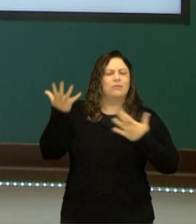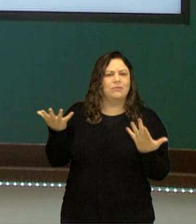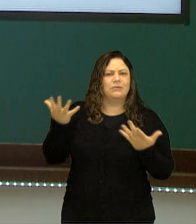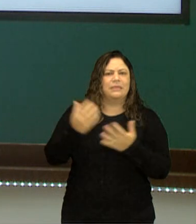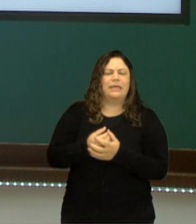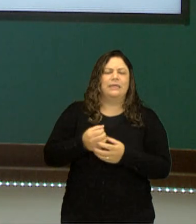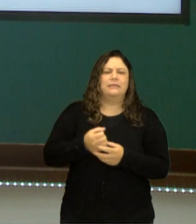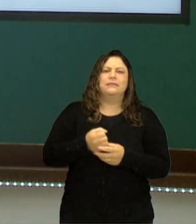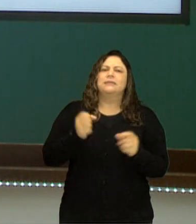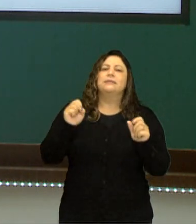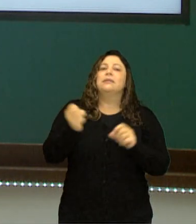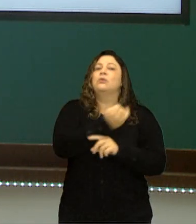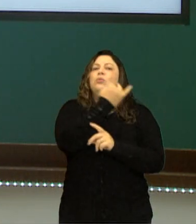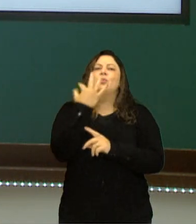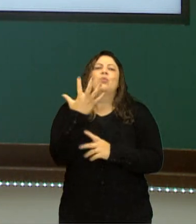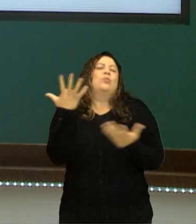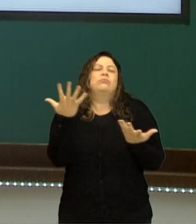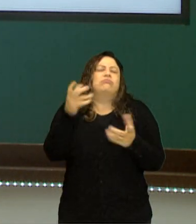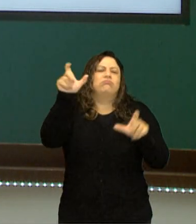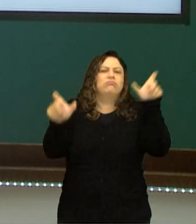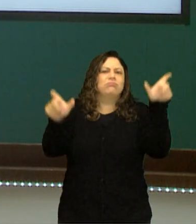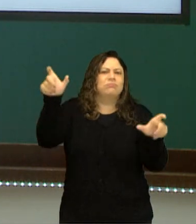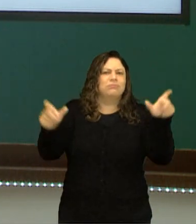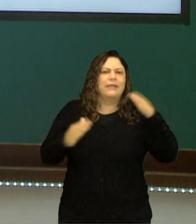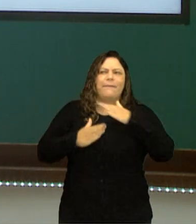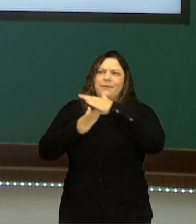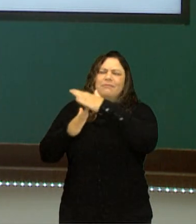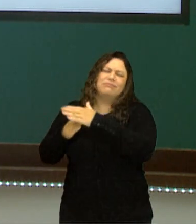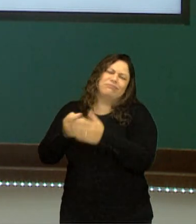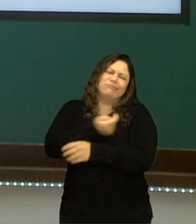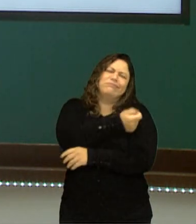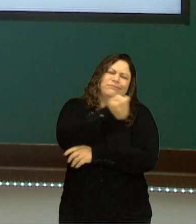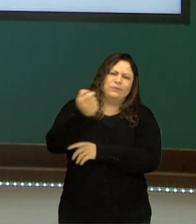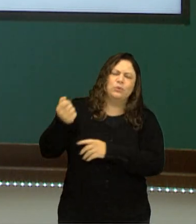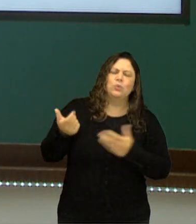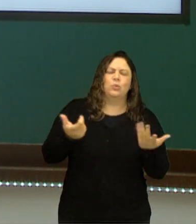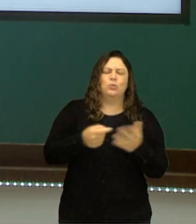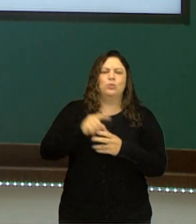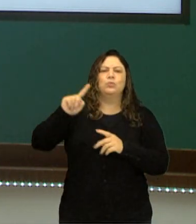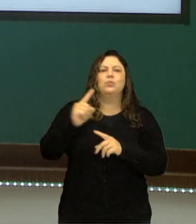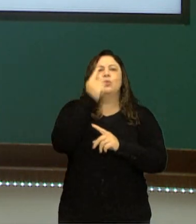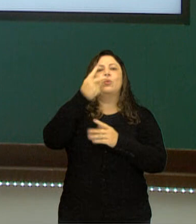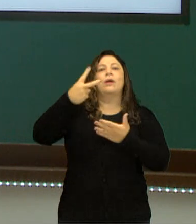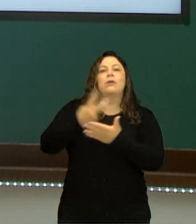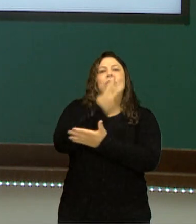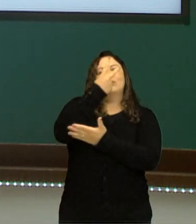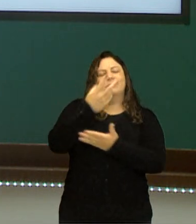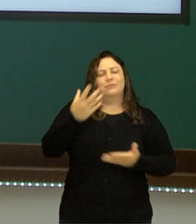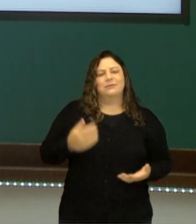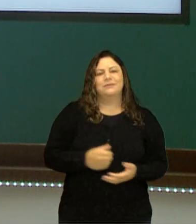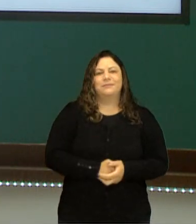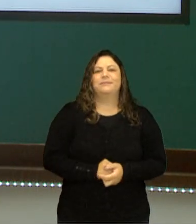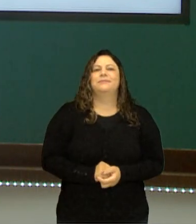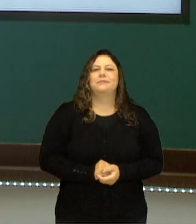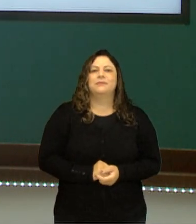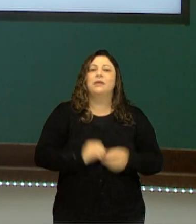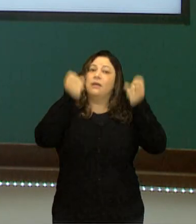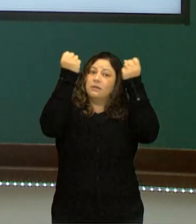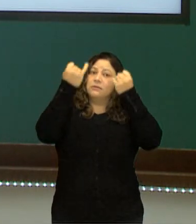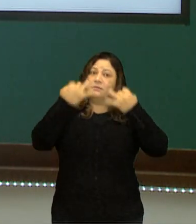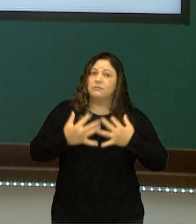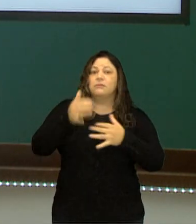número limitado de personagens, de acontecimentos, um único conflito apenas. E falando sobre ele ser